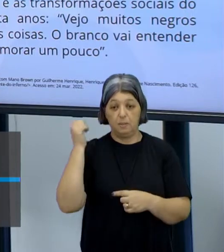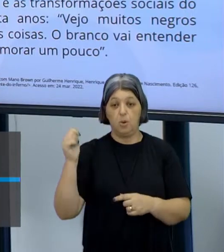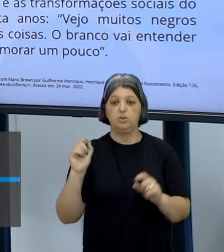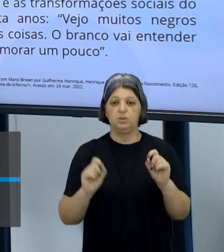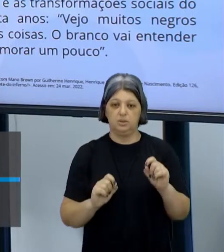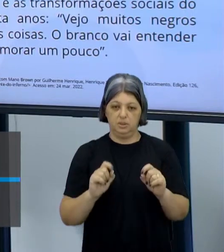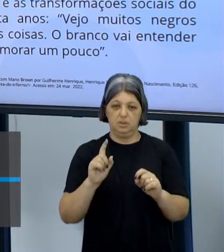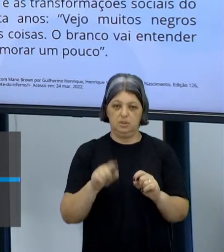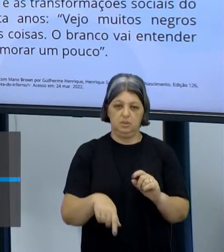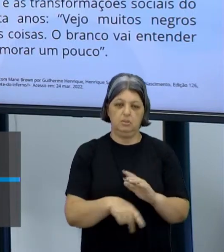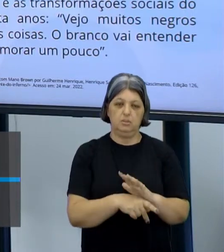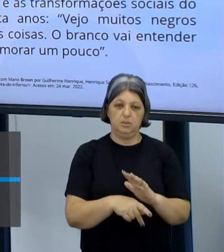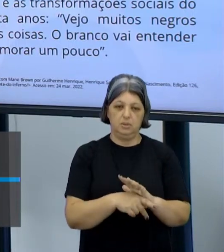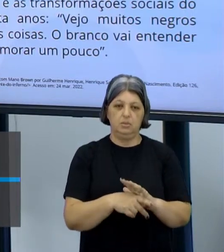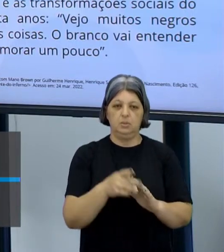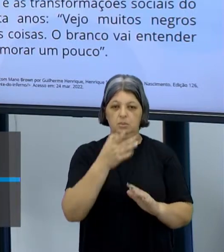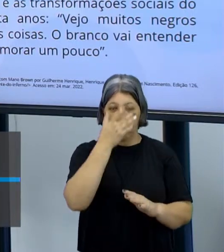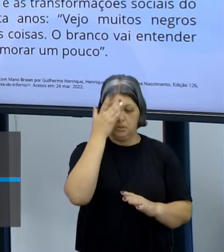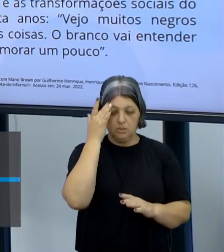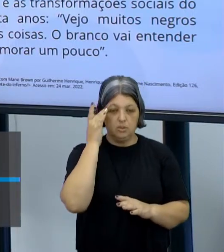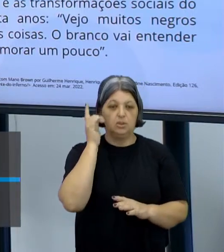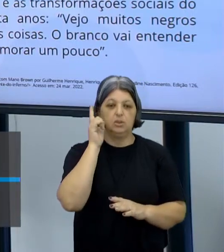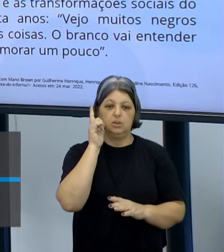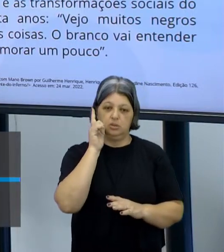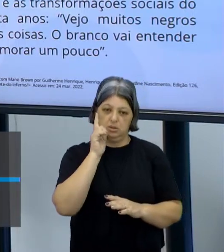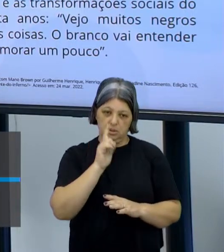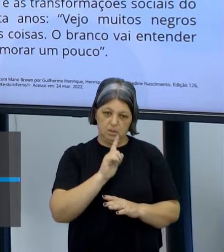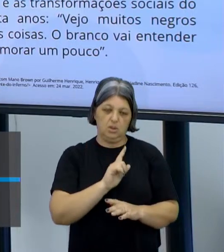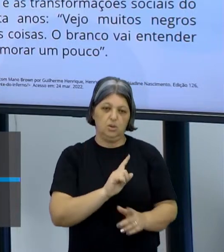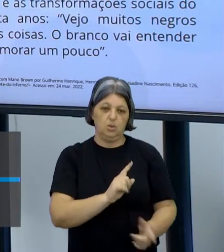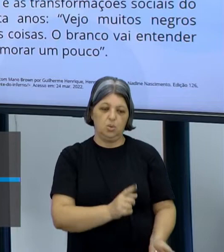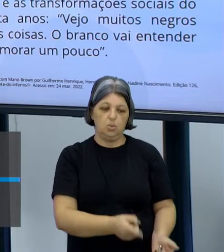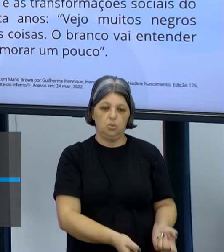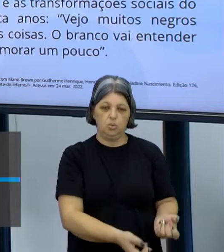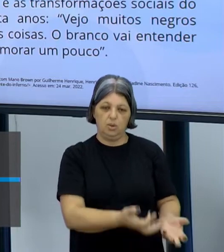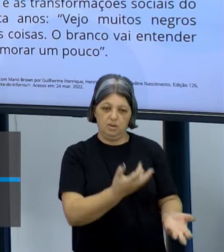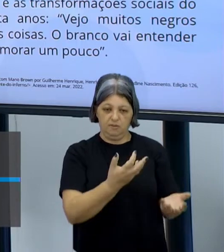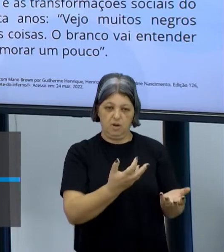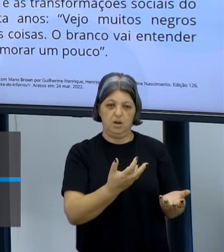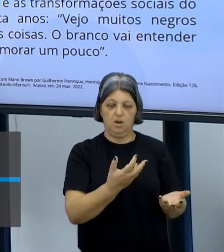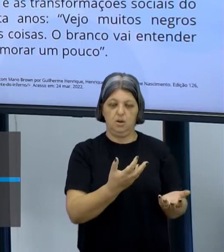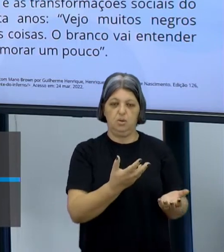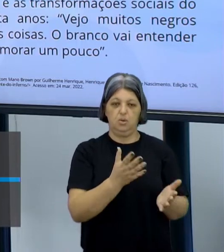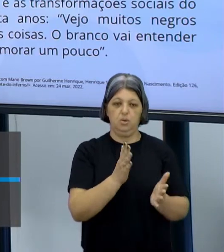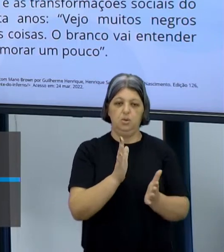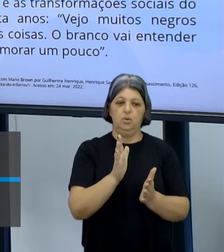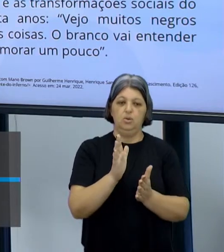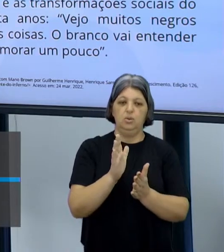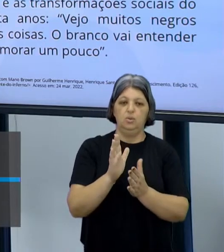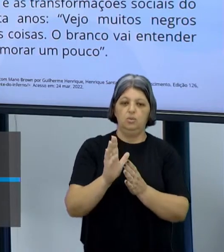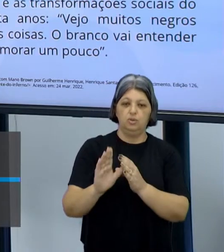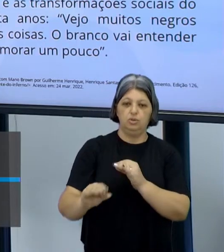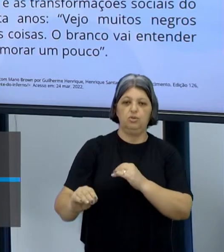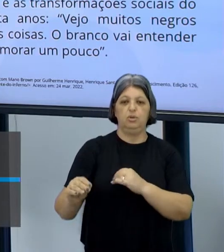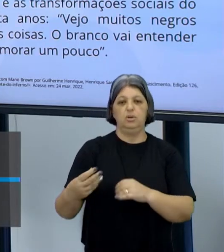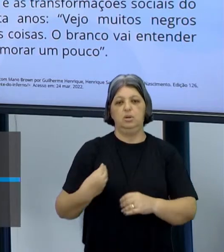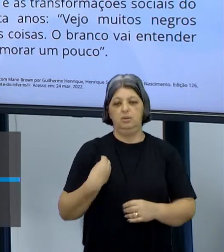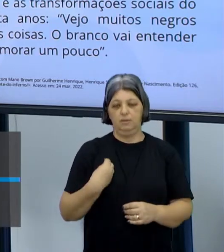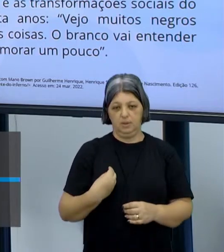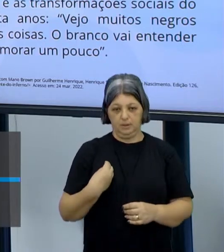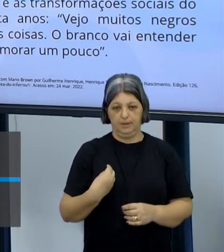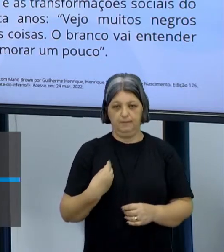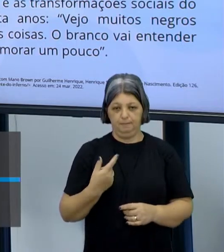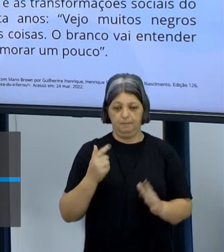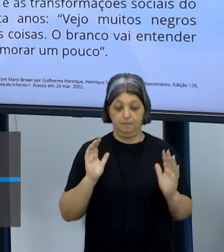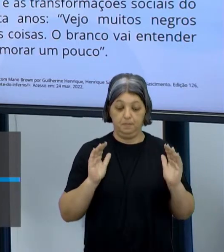é o Sobrevivendo ao Inferno, né? Então a gente já sabe aí que se tratará dos Racionais em si, mas aqui mais específico